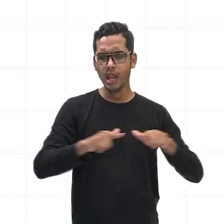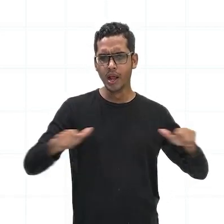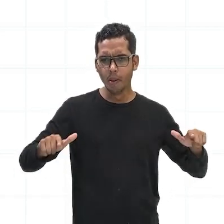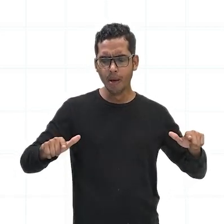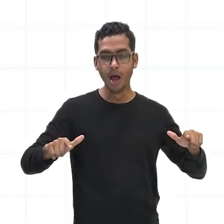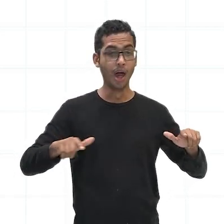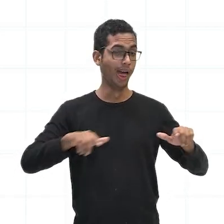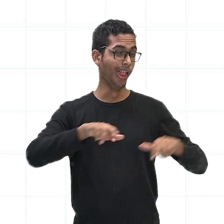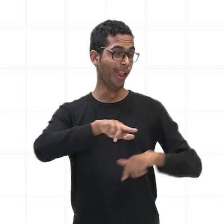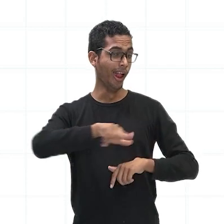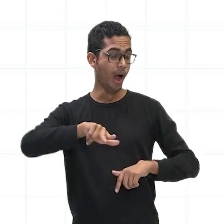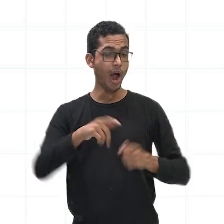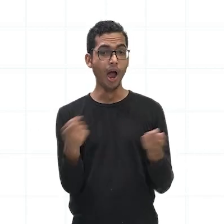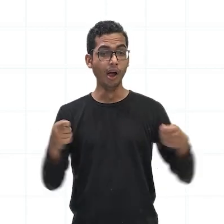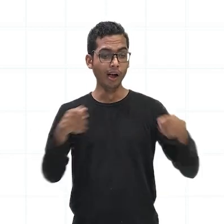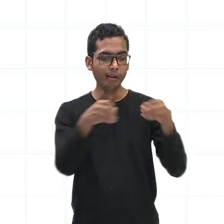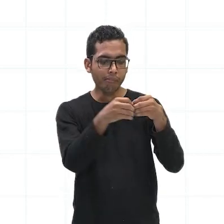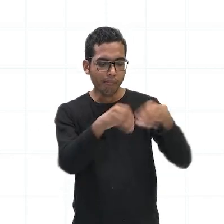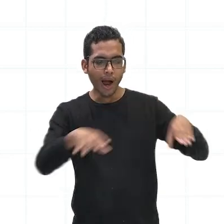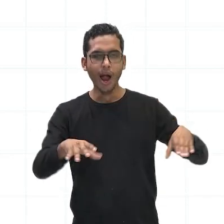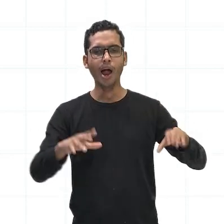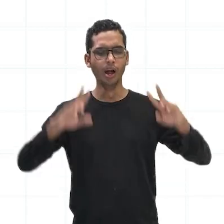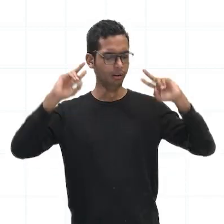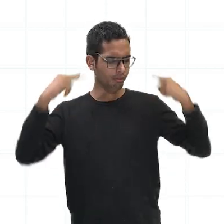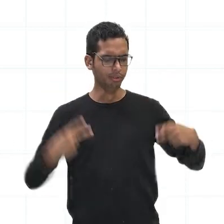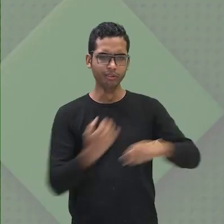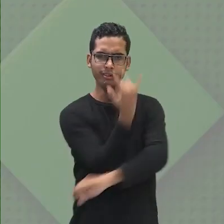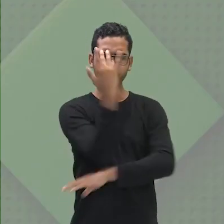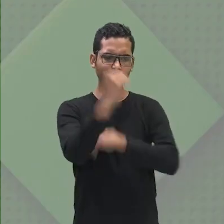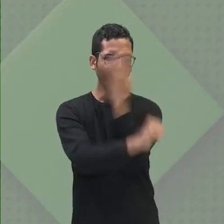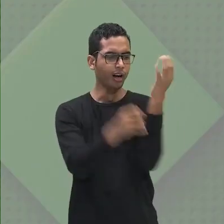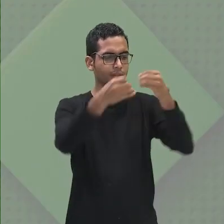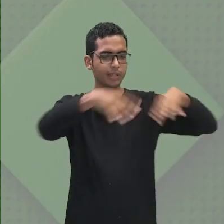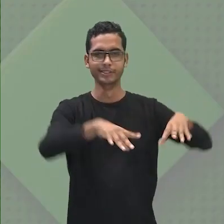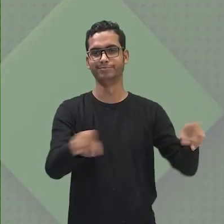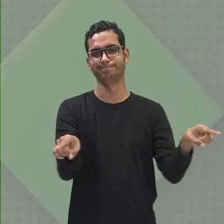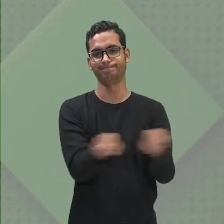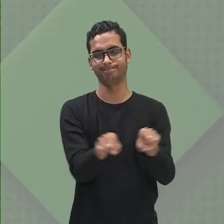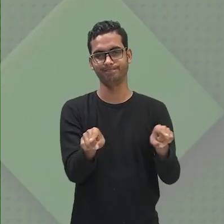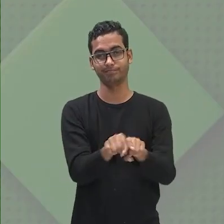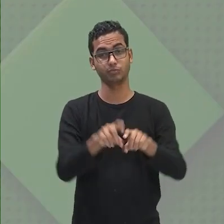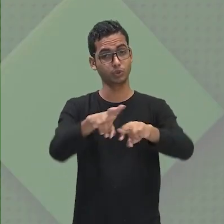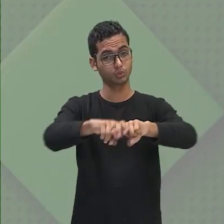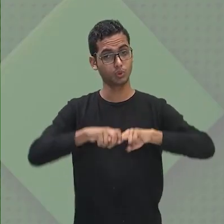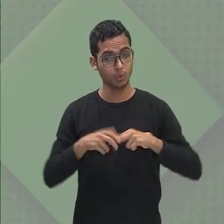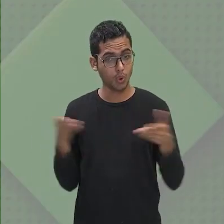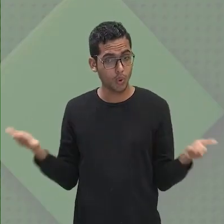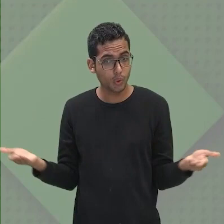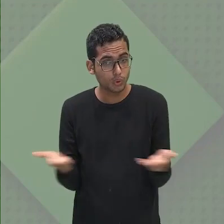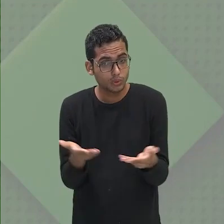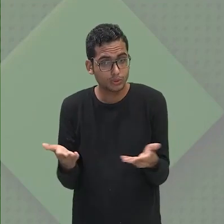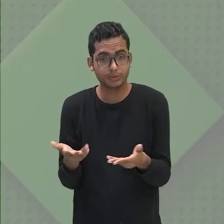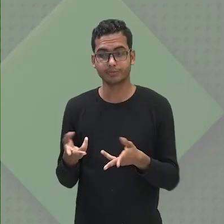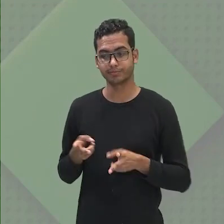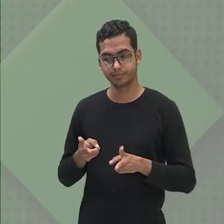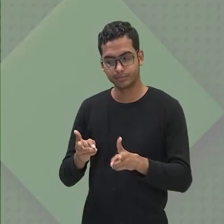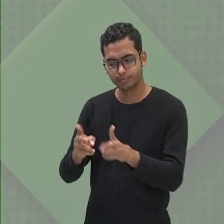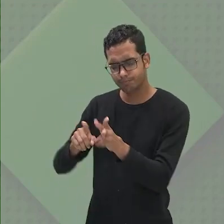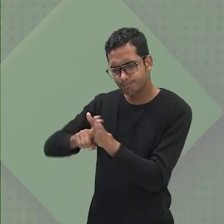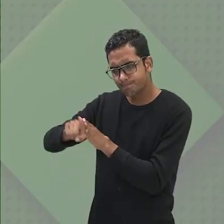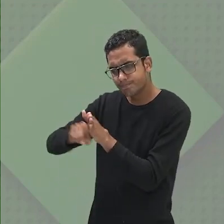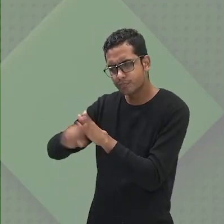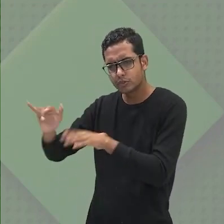eles podem trazer prejuízos ali para o homem e também para o meio ambiente. Por isso que atualmente busca-se formas de energia,